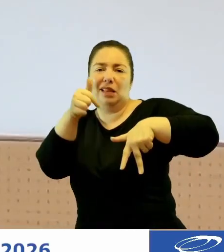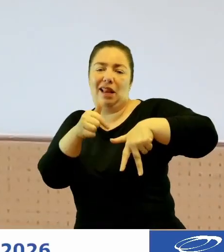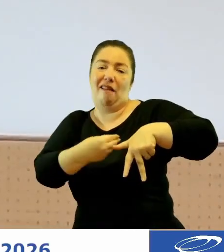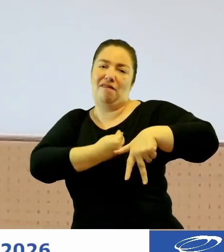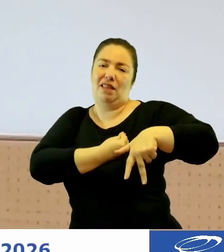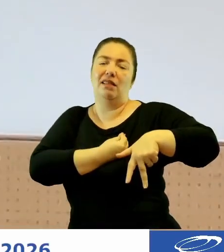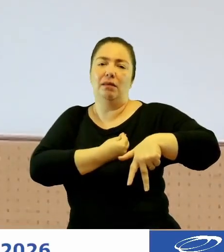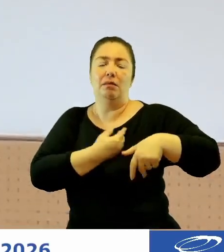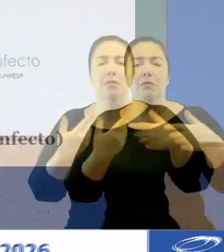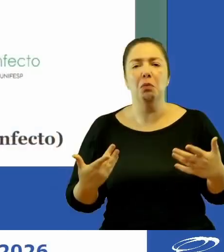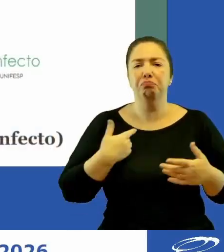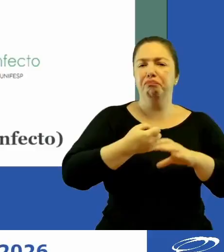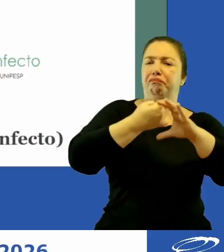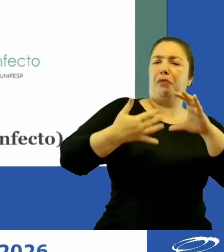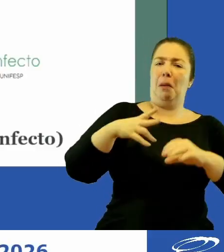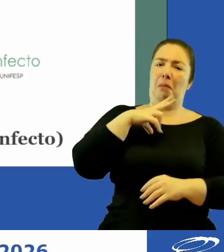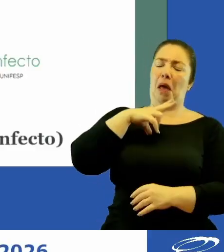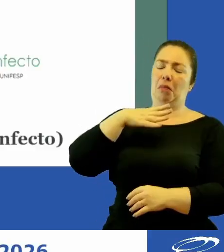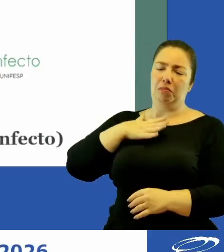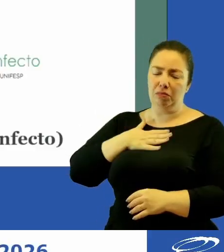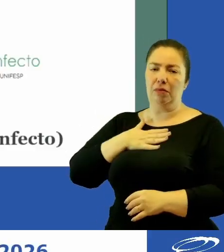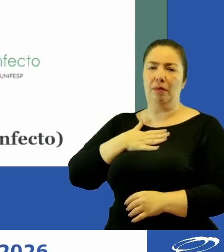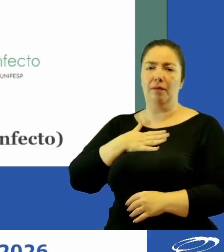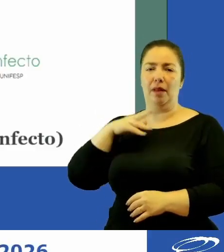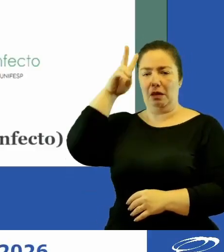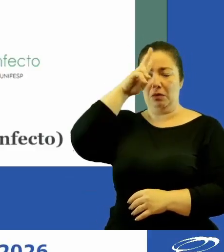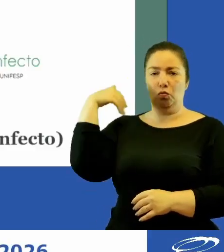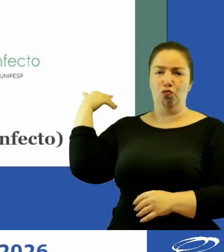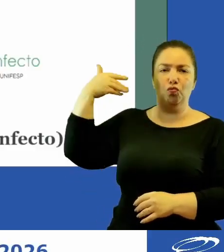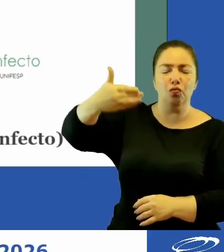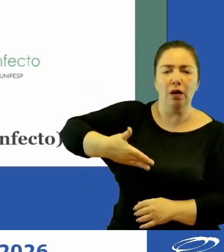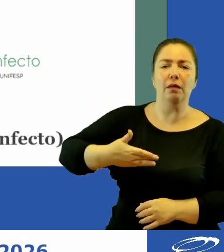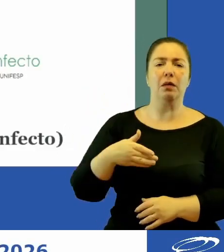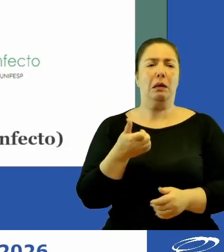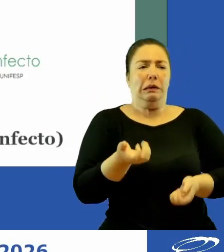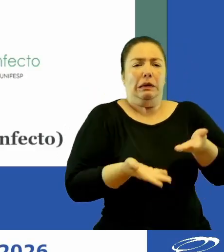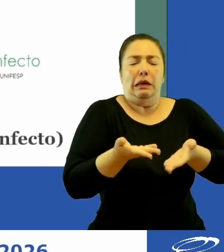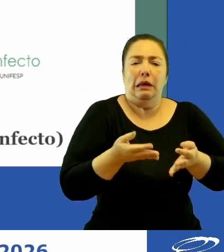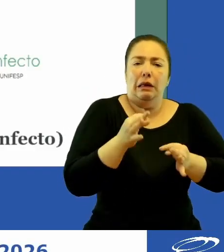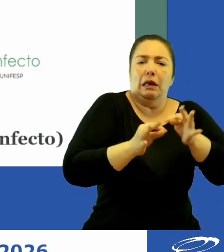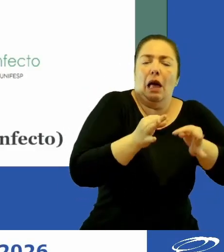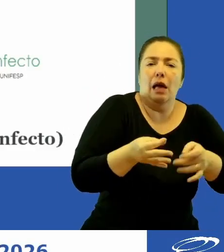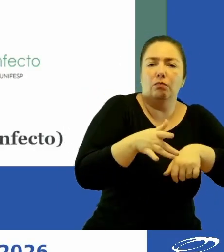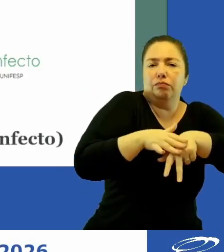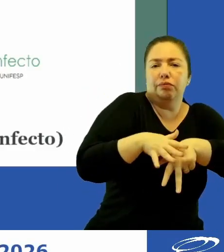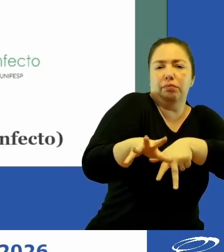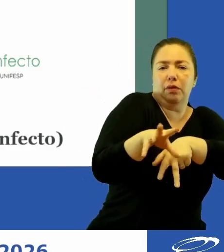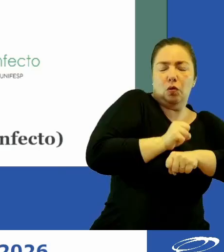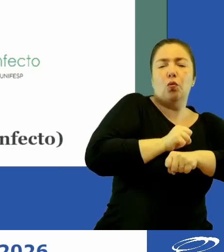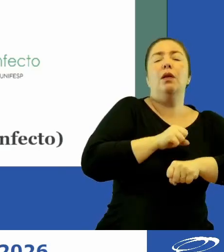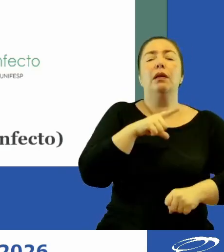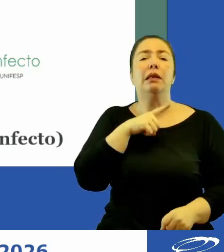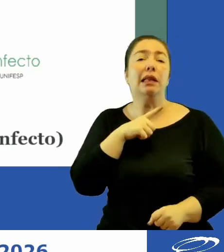minha personalidade, da minha história sobre o tratamento das infecções em atropatia total infectada, que a